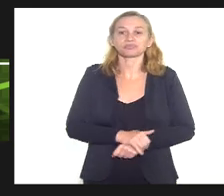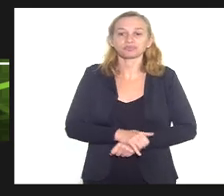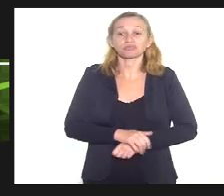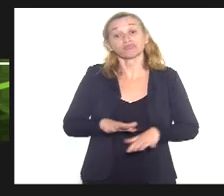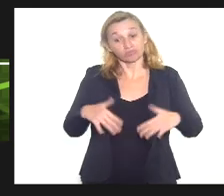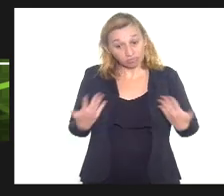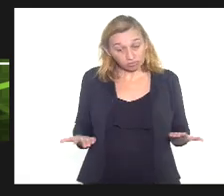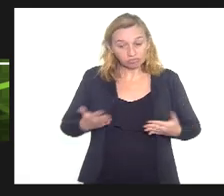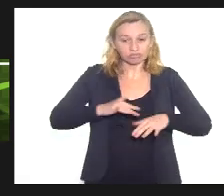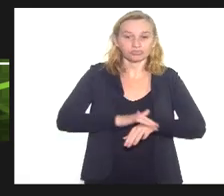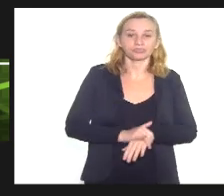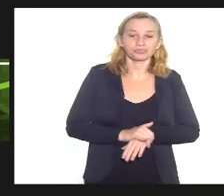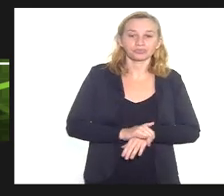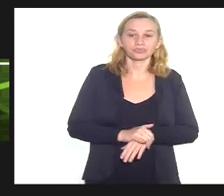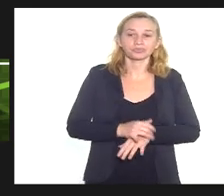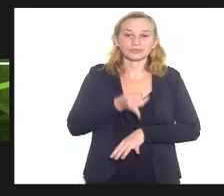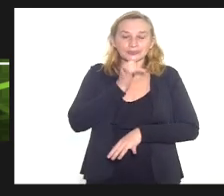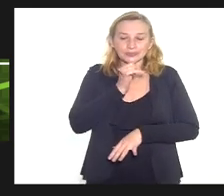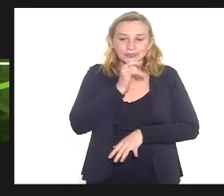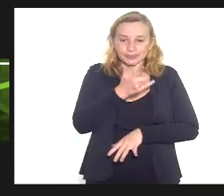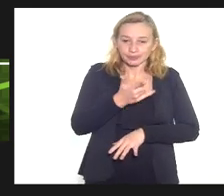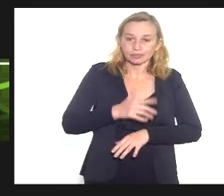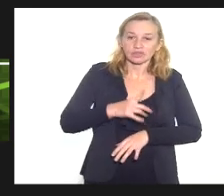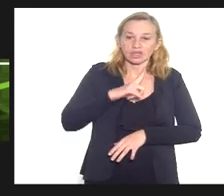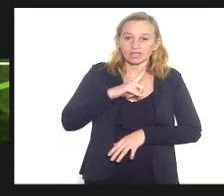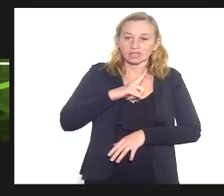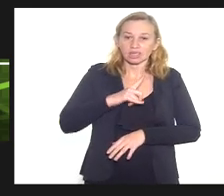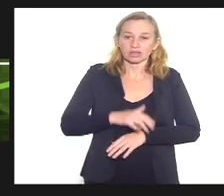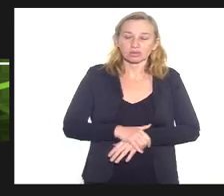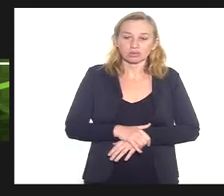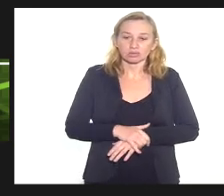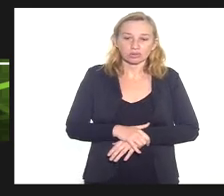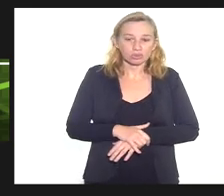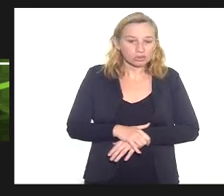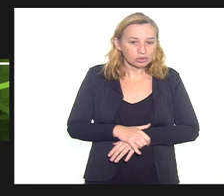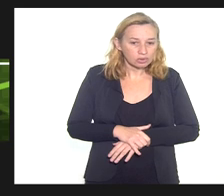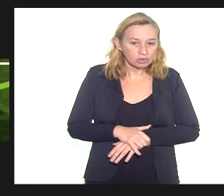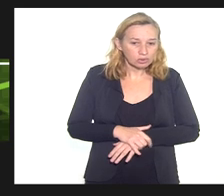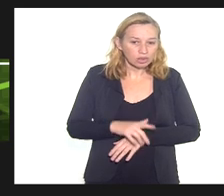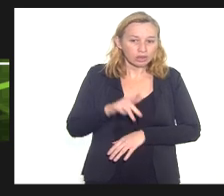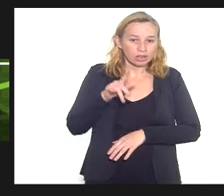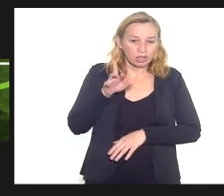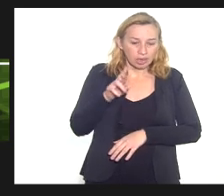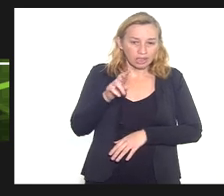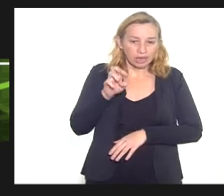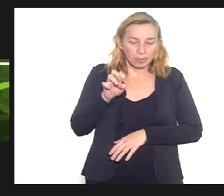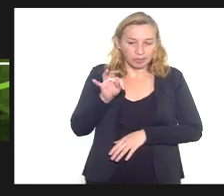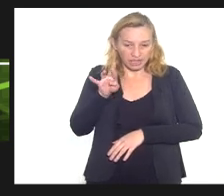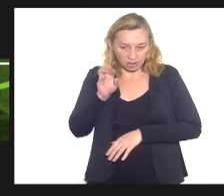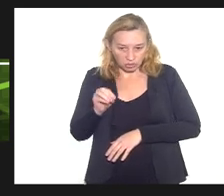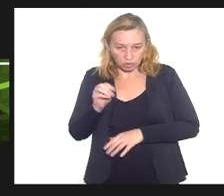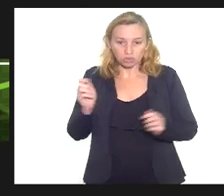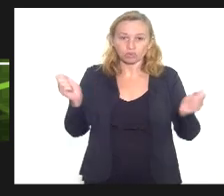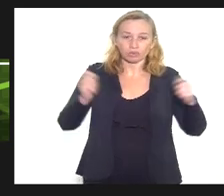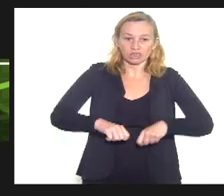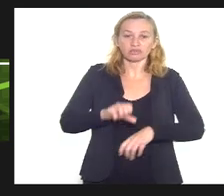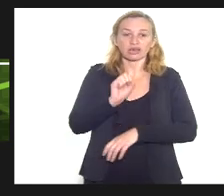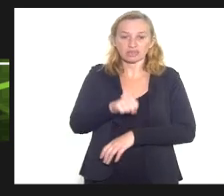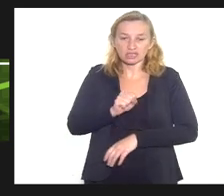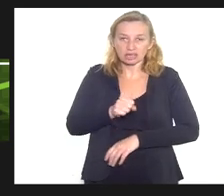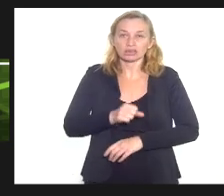Então, como por exemplo, nós temos o caso do Repetro. Então, em termos de competitividade, sim,